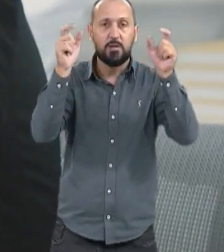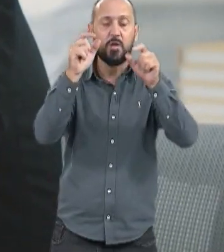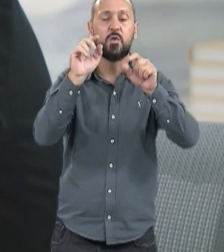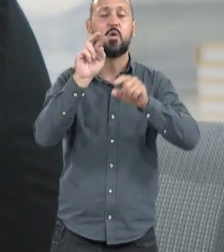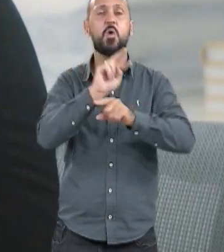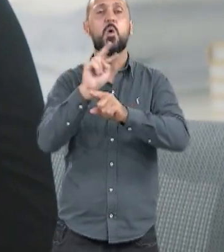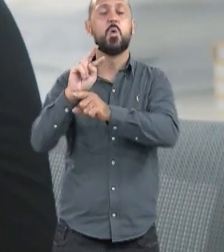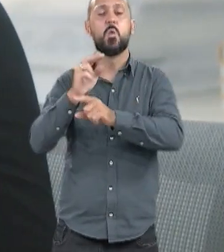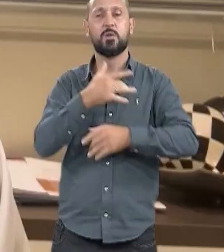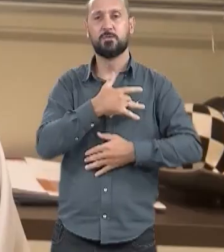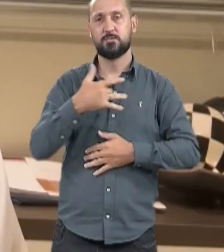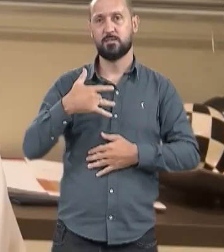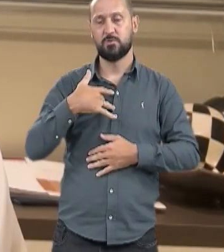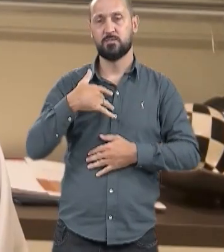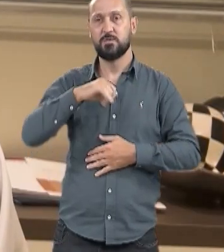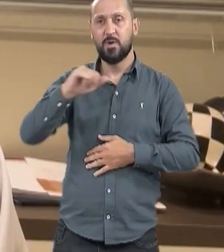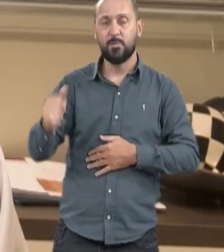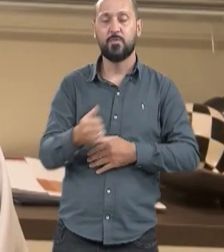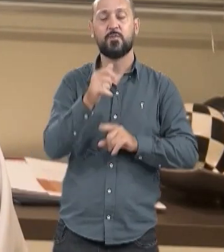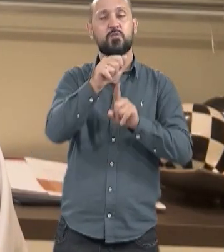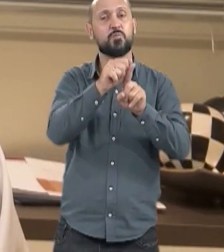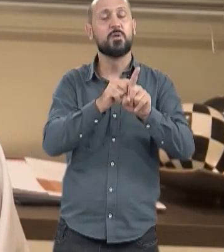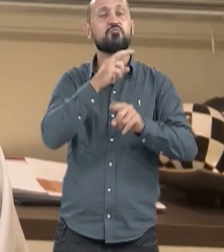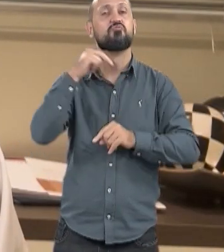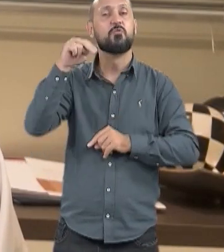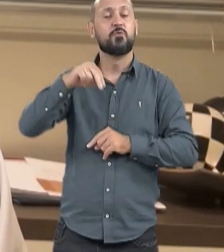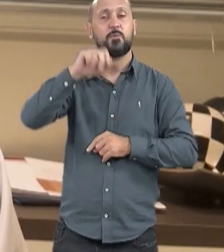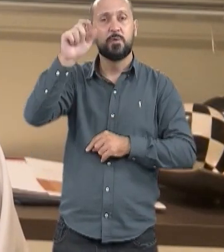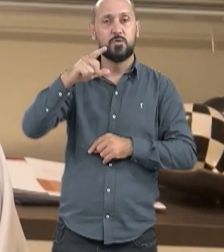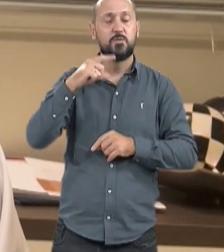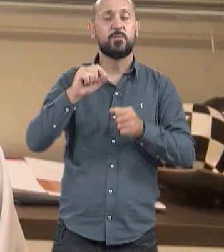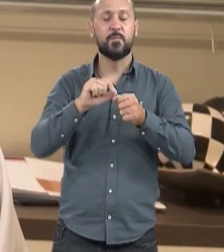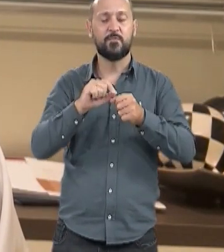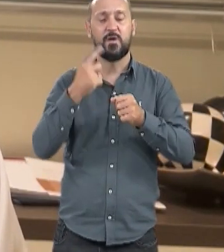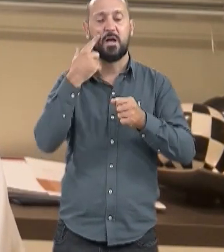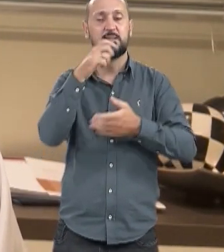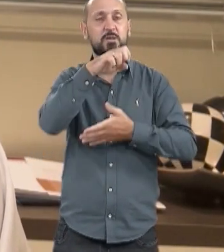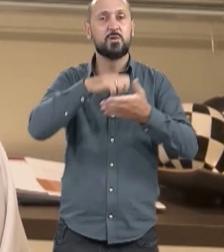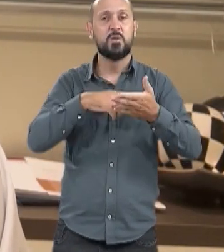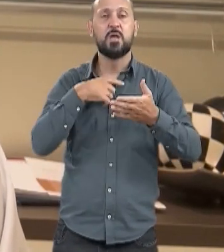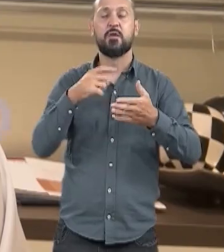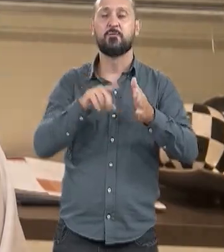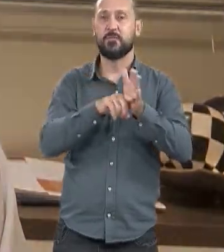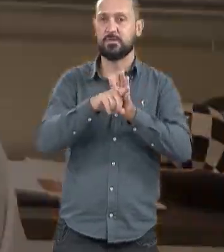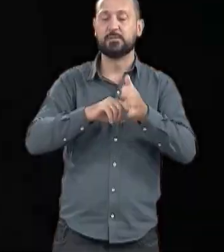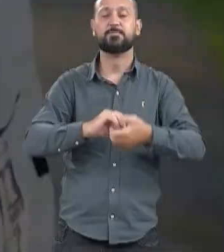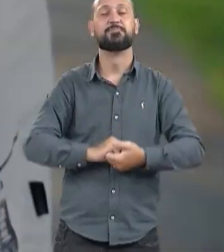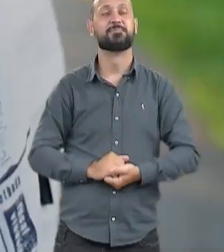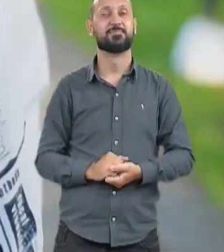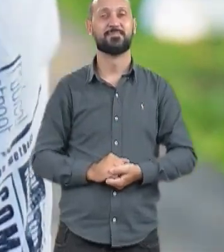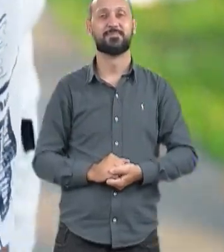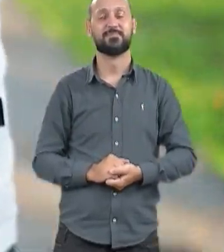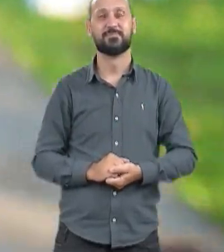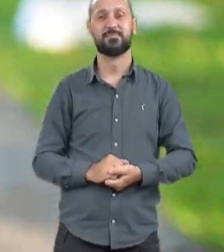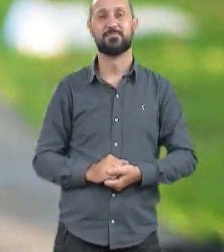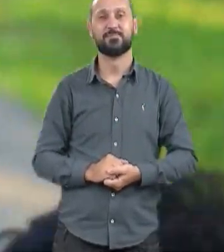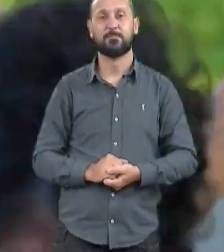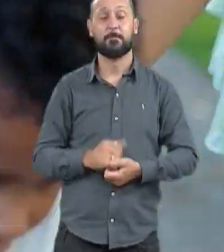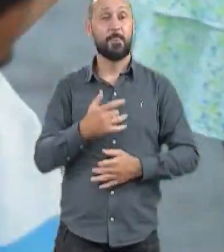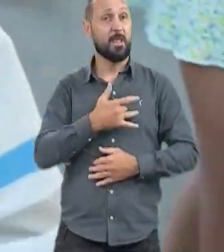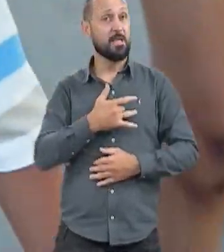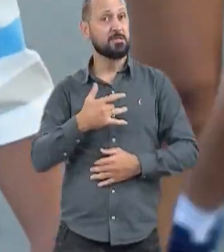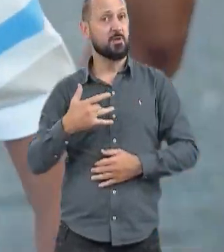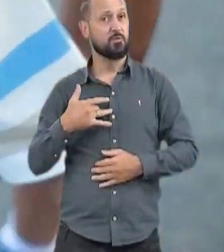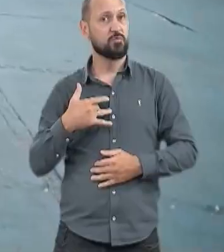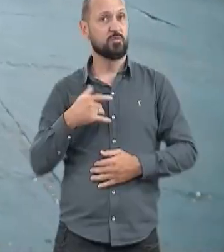atentos, cuidem da sua saúde e aproveitem o Novembro Azul para colocar seus exames em dia e as suas consultas em dia.